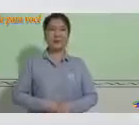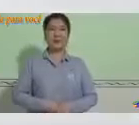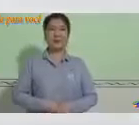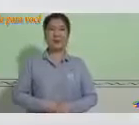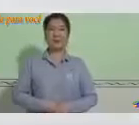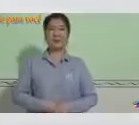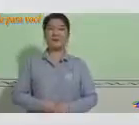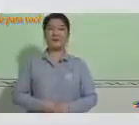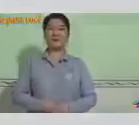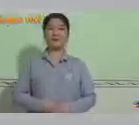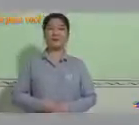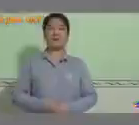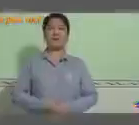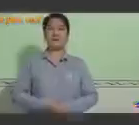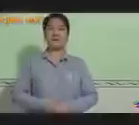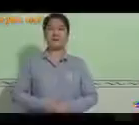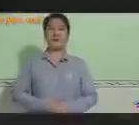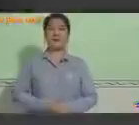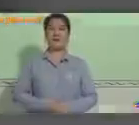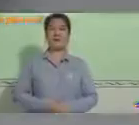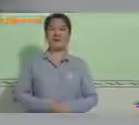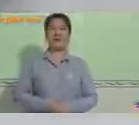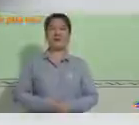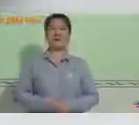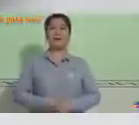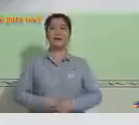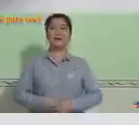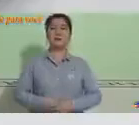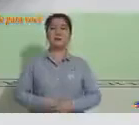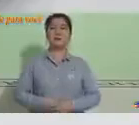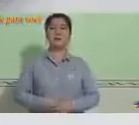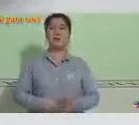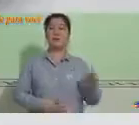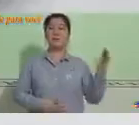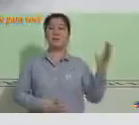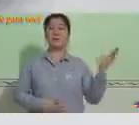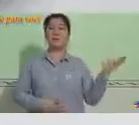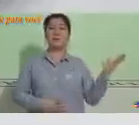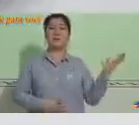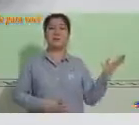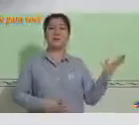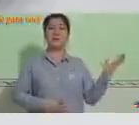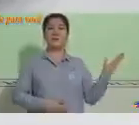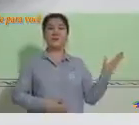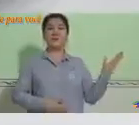Criado por 2 pontos, equipe editorial Doutor Saúde.